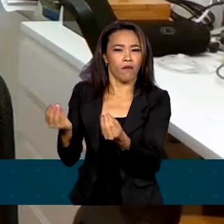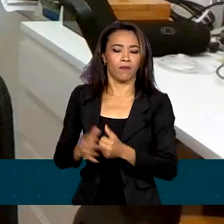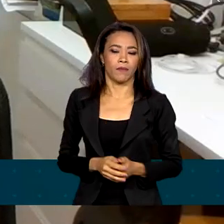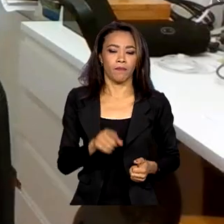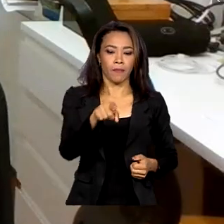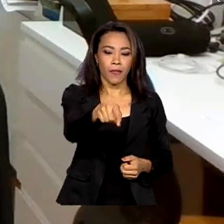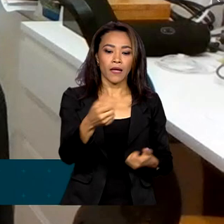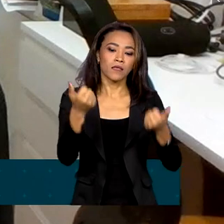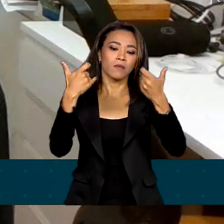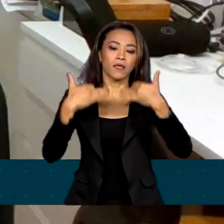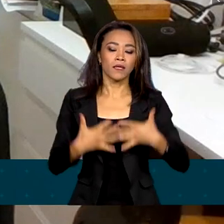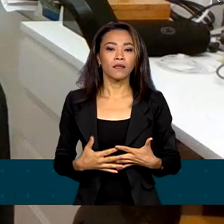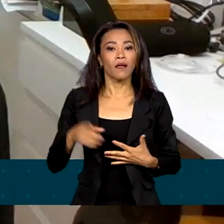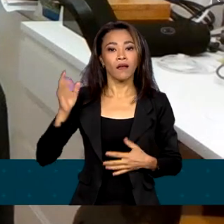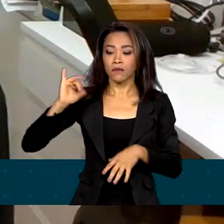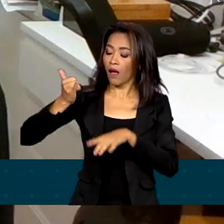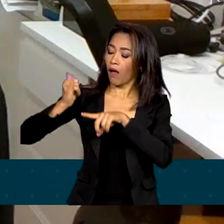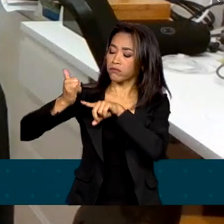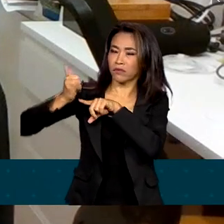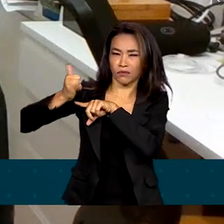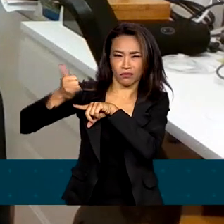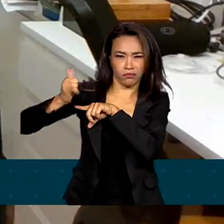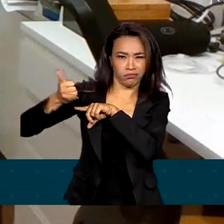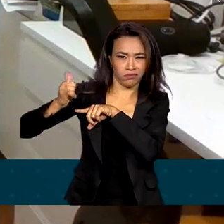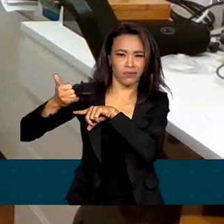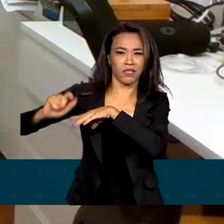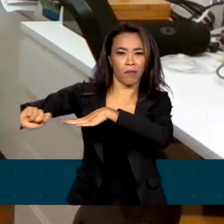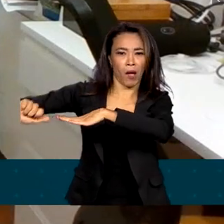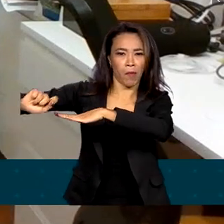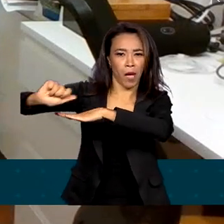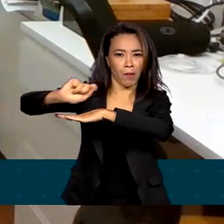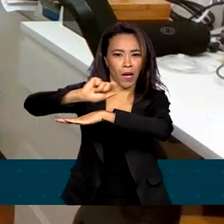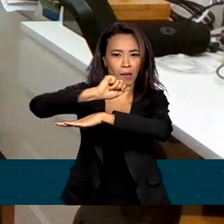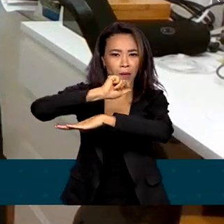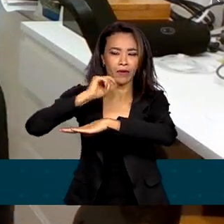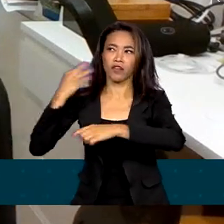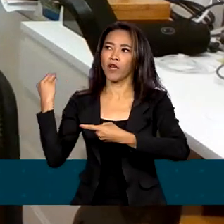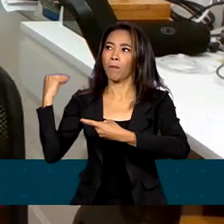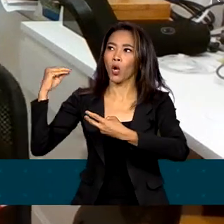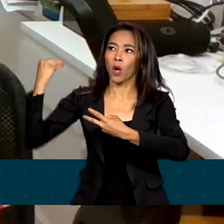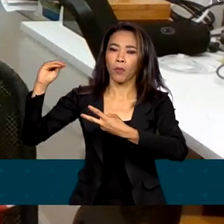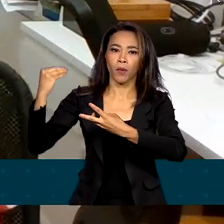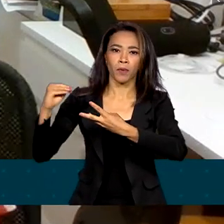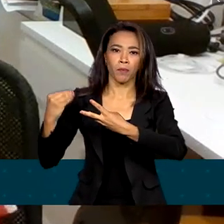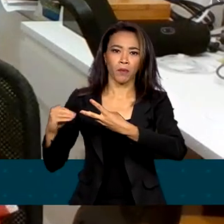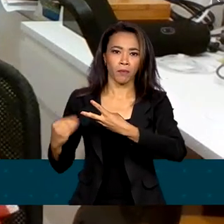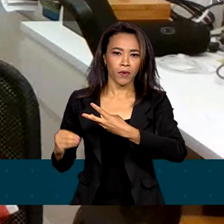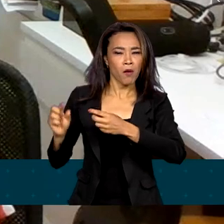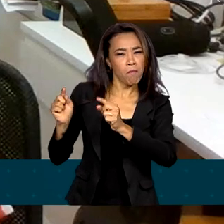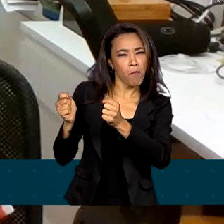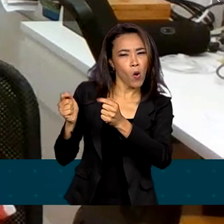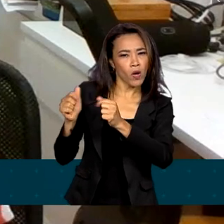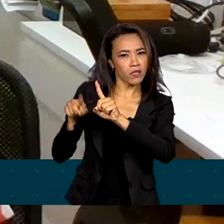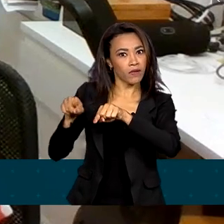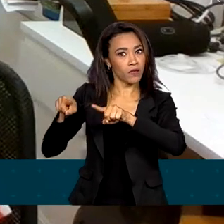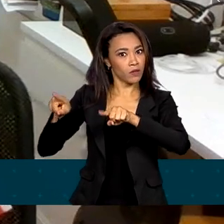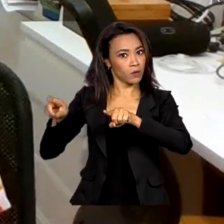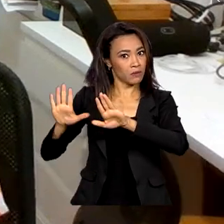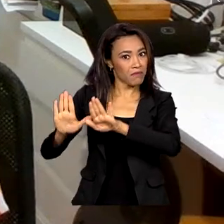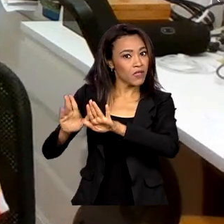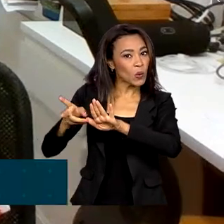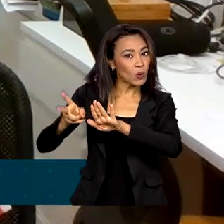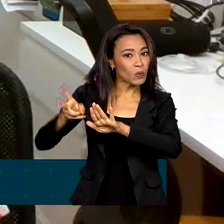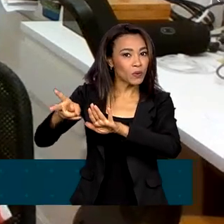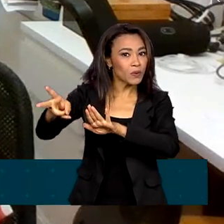das narrativas que já vinham sendo colocadas ao longo desses anos, com poucas variações, mas insistindo